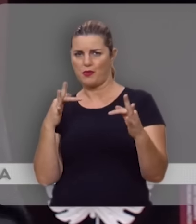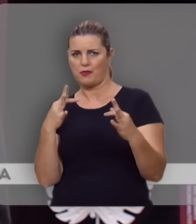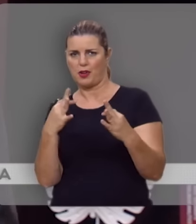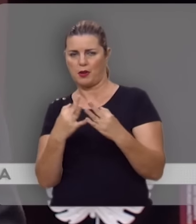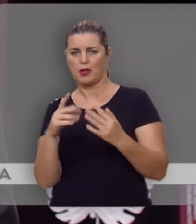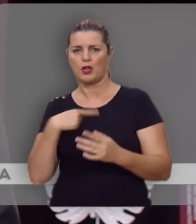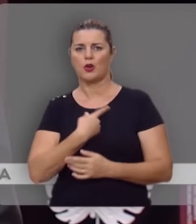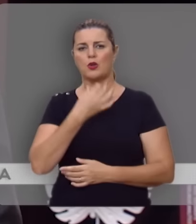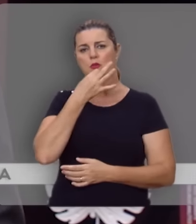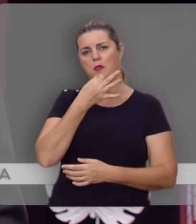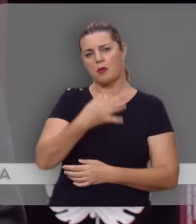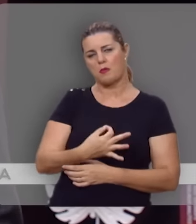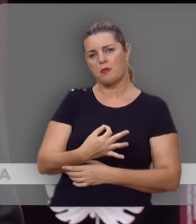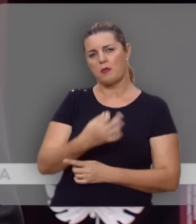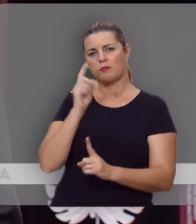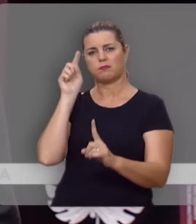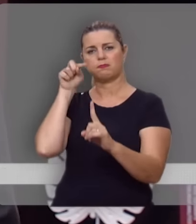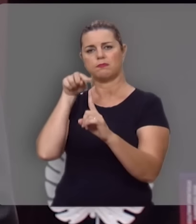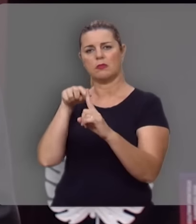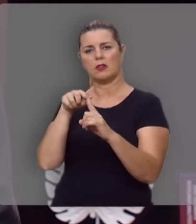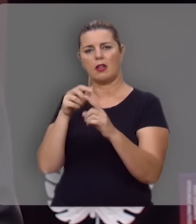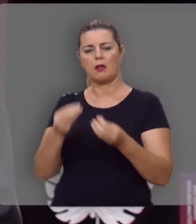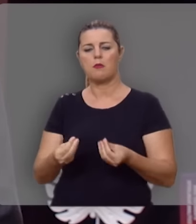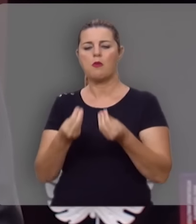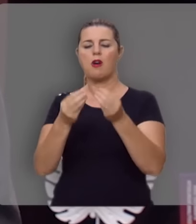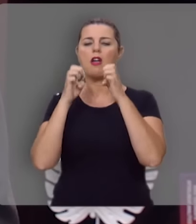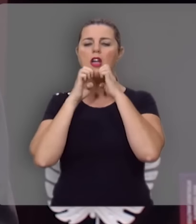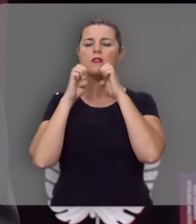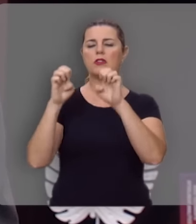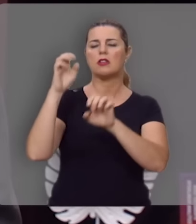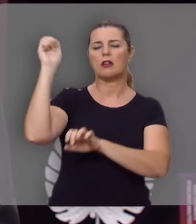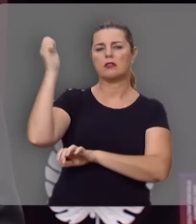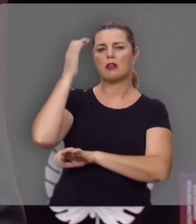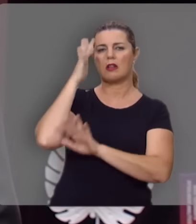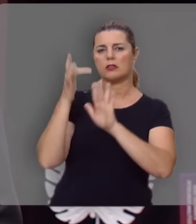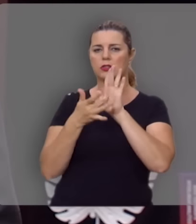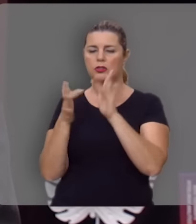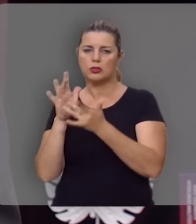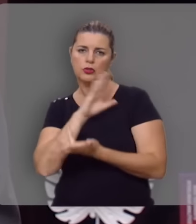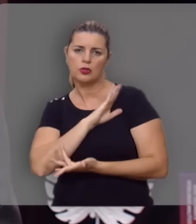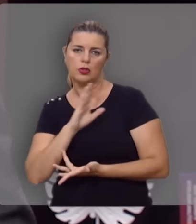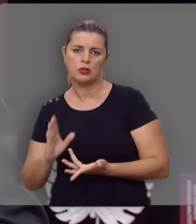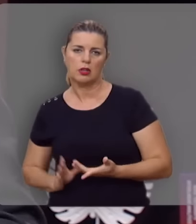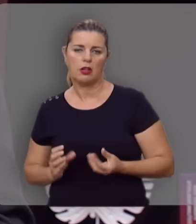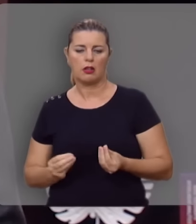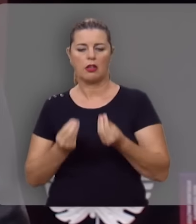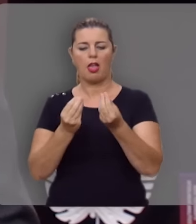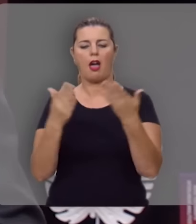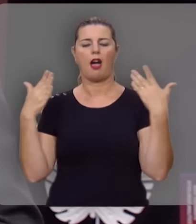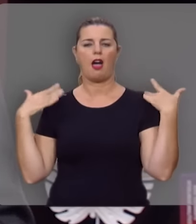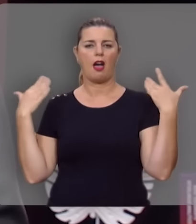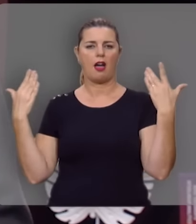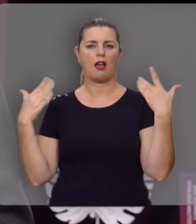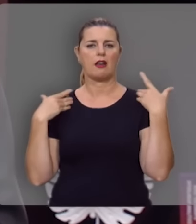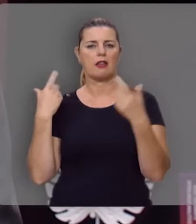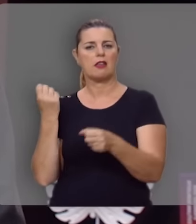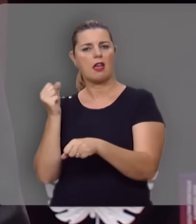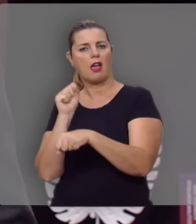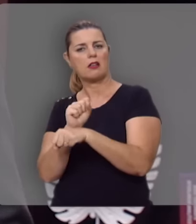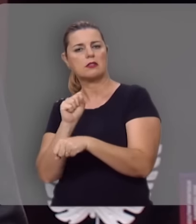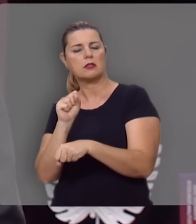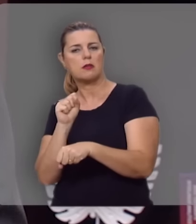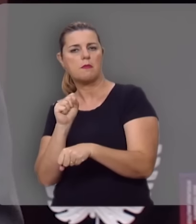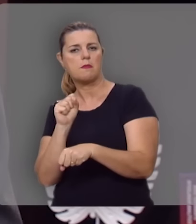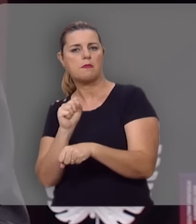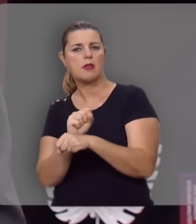O nosso propósito é esse, trazer a mensagem do Evangelho da Graça de Cristo Jesus, que traz alegria, que traz